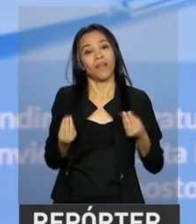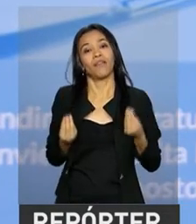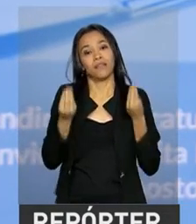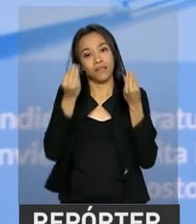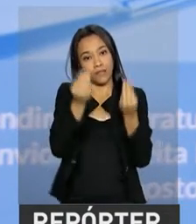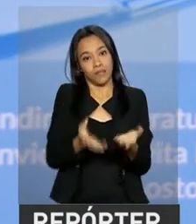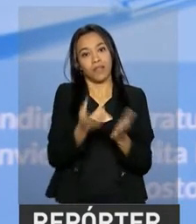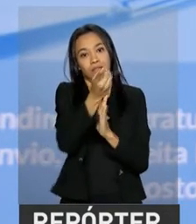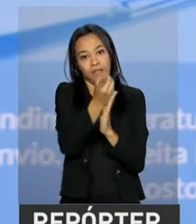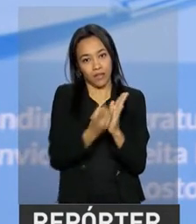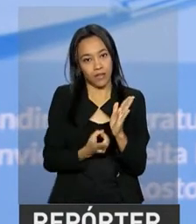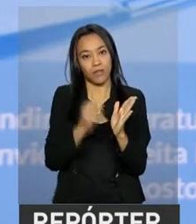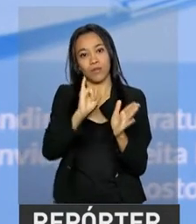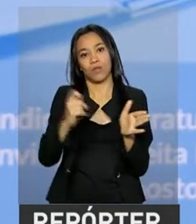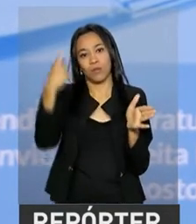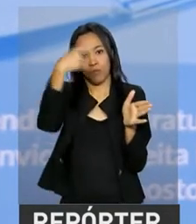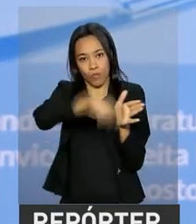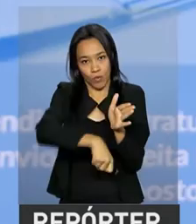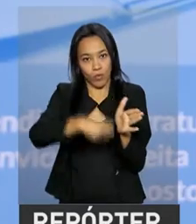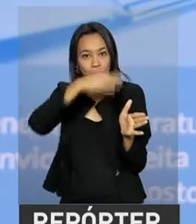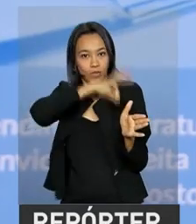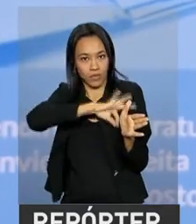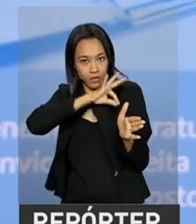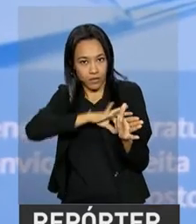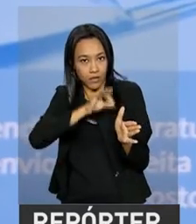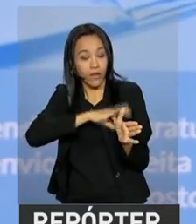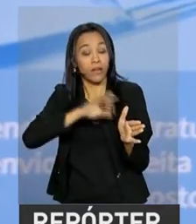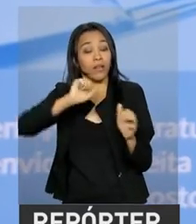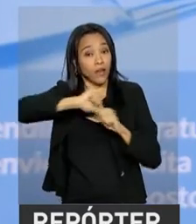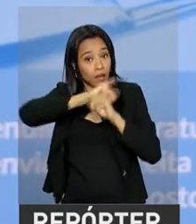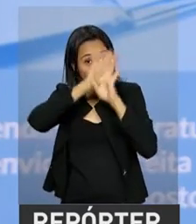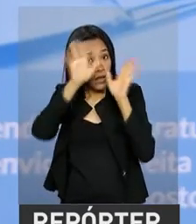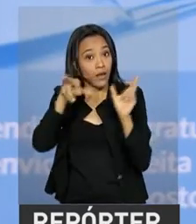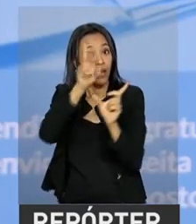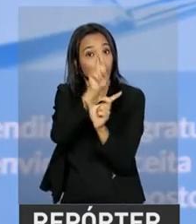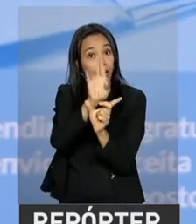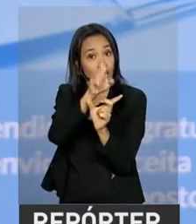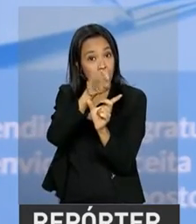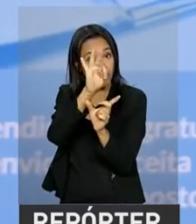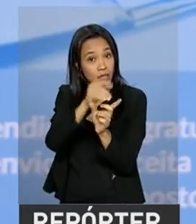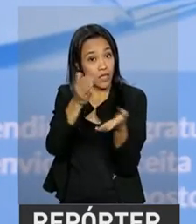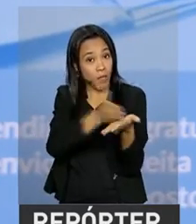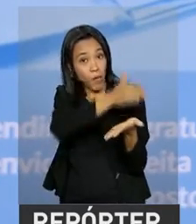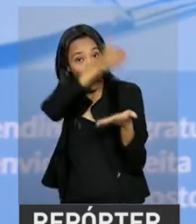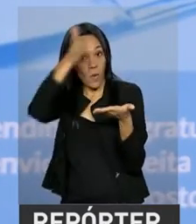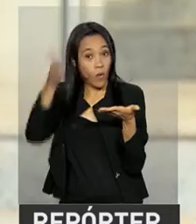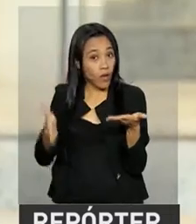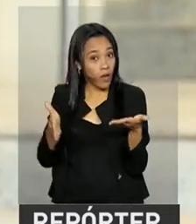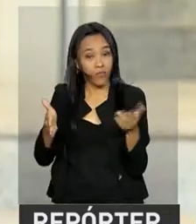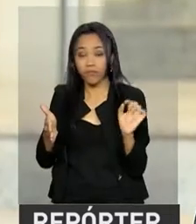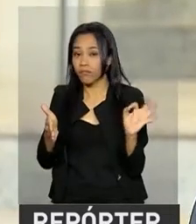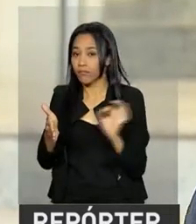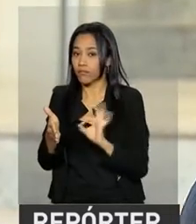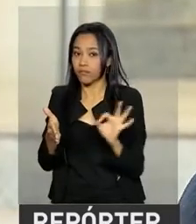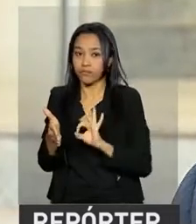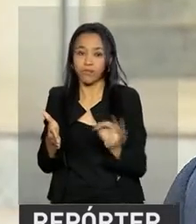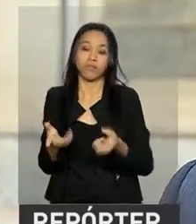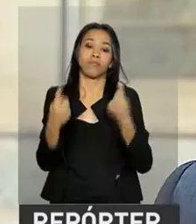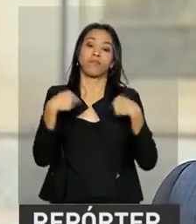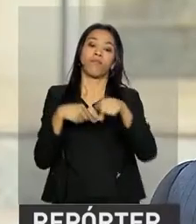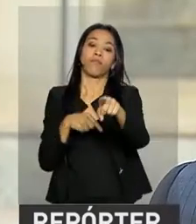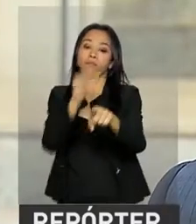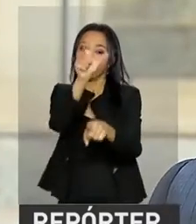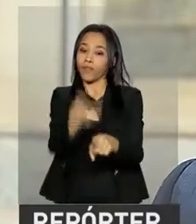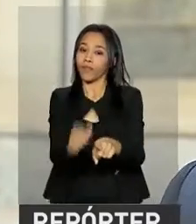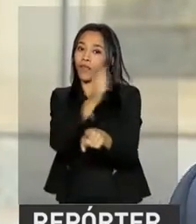das declarações de imposto de renda. E a Receita é bem clara, este prazo não será prorrogado. Para o estudante do curso